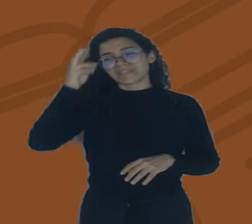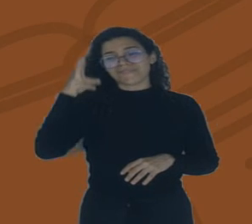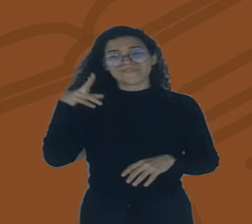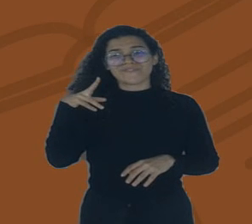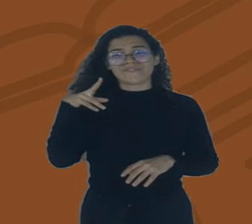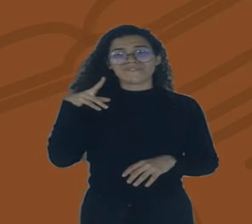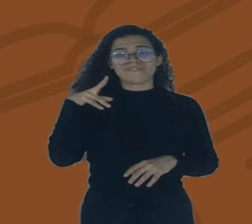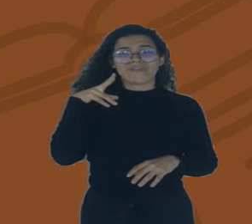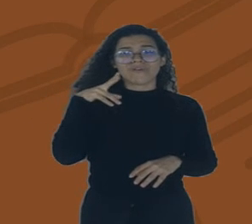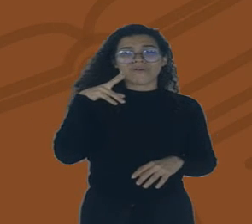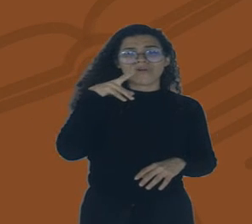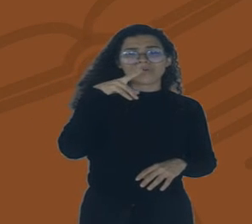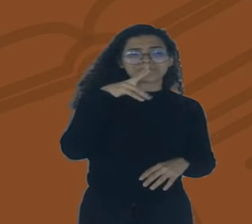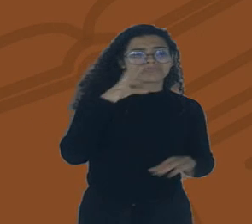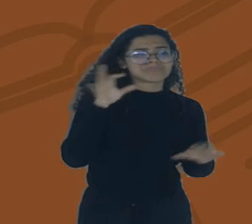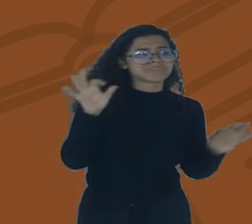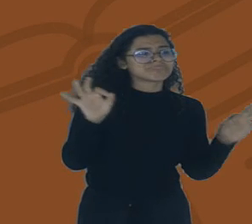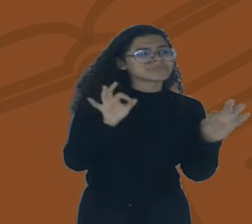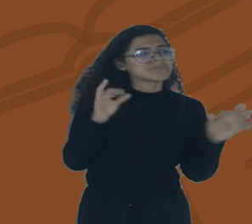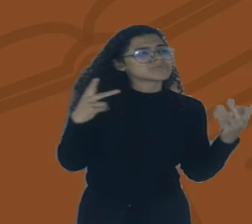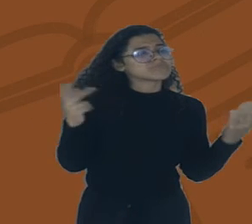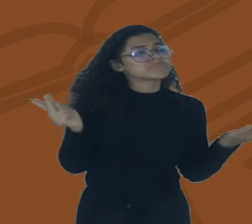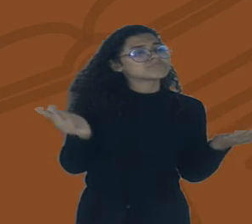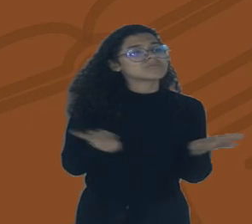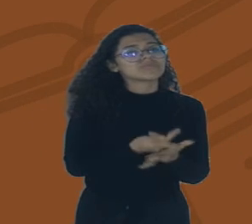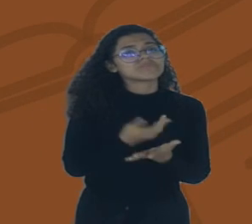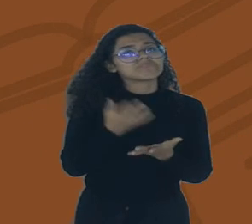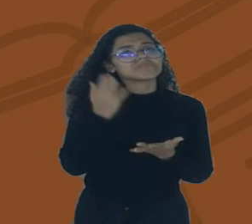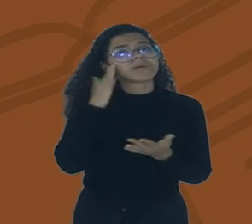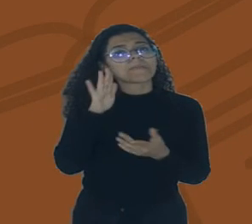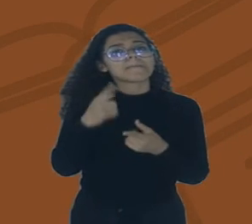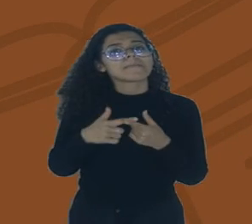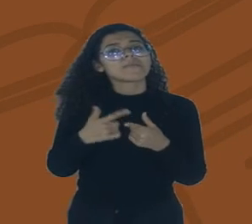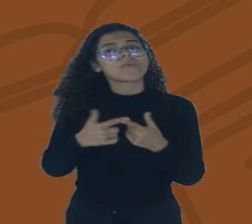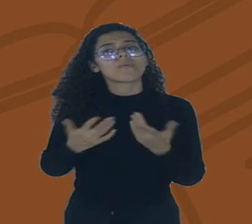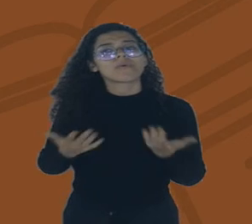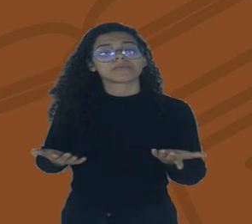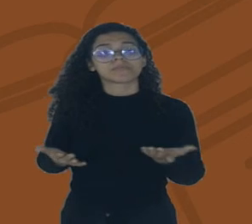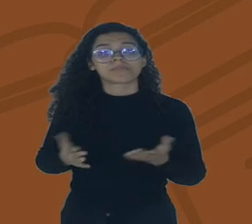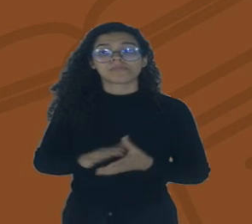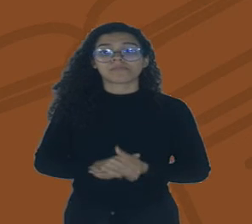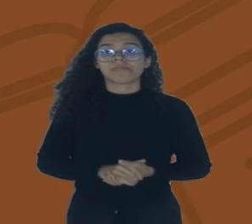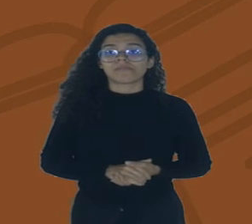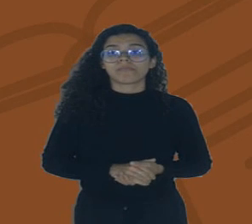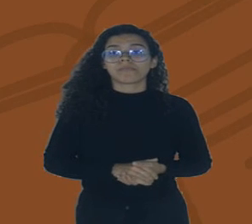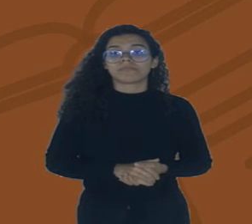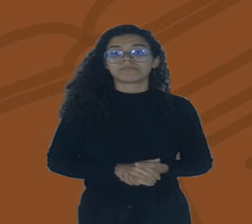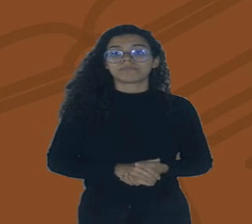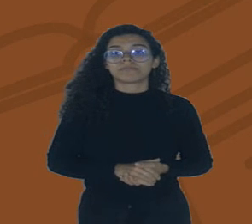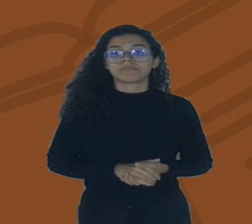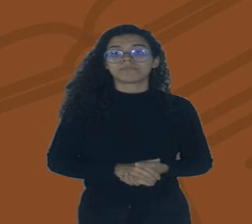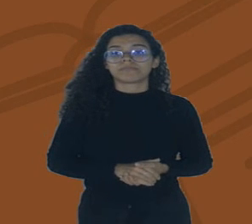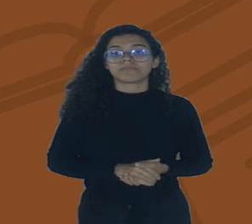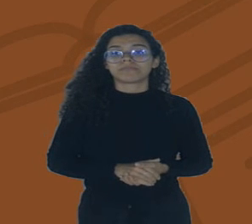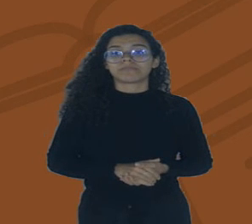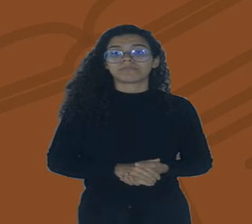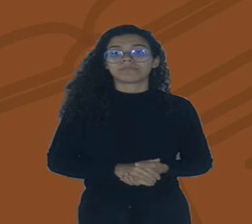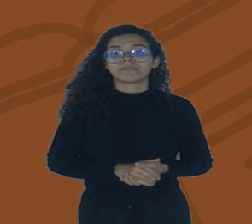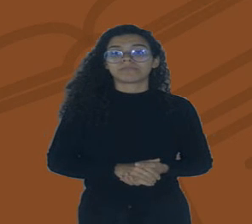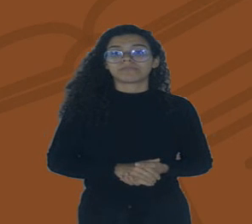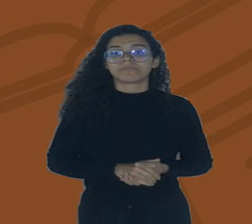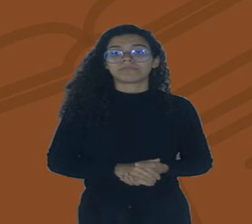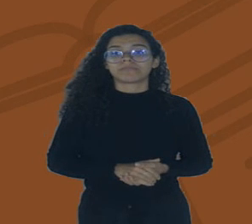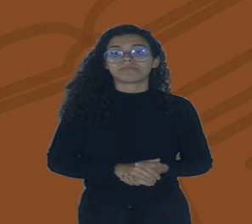intensa, né? E sem causa aparente. Muito bem, professor. Além disso, promove também uma alteração aí